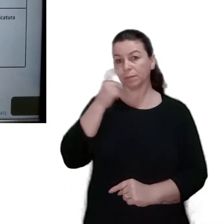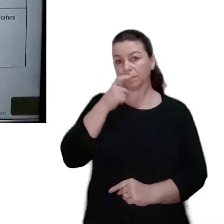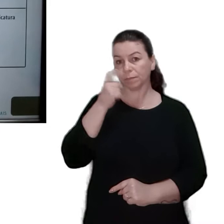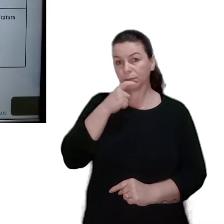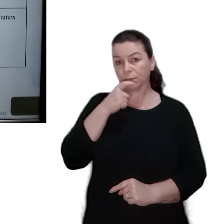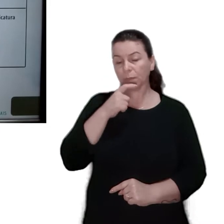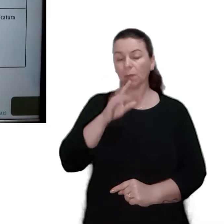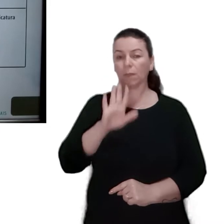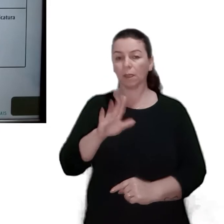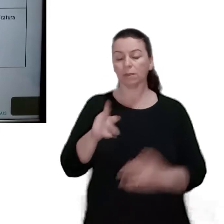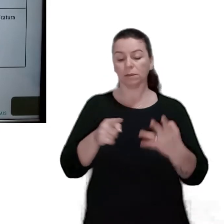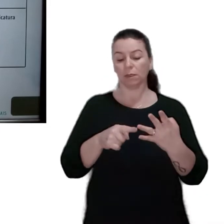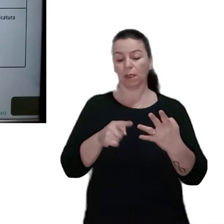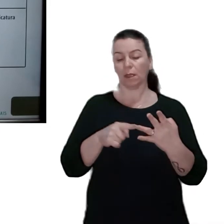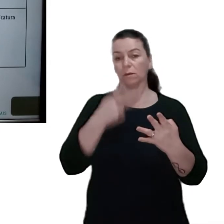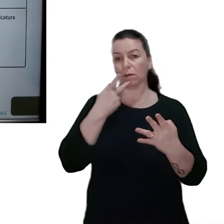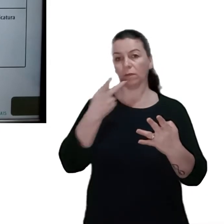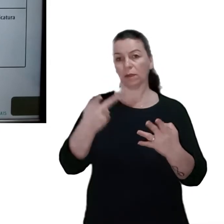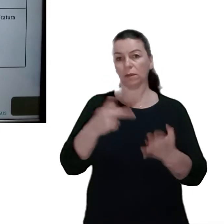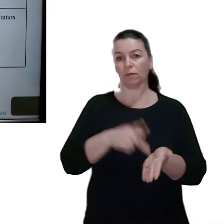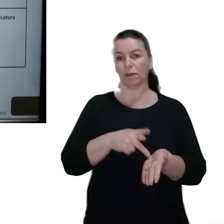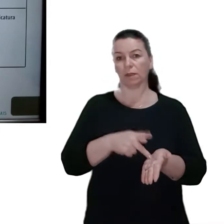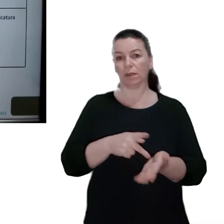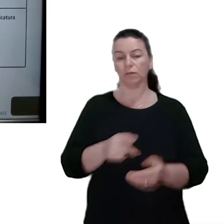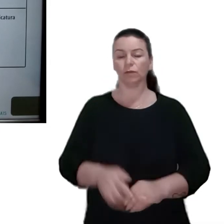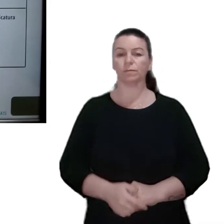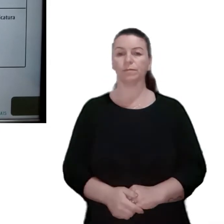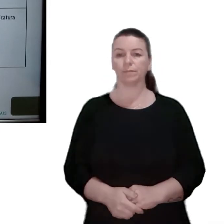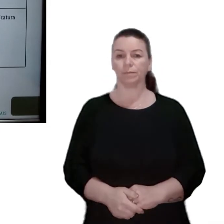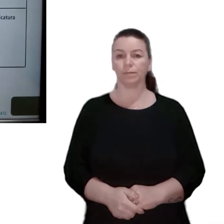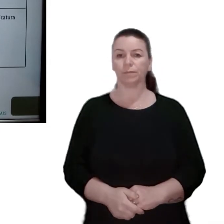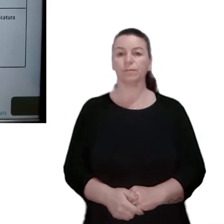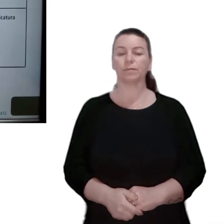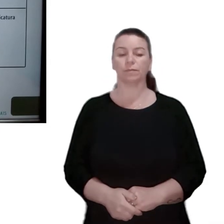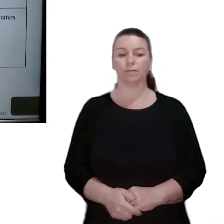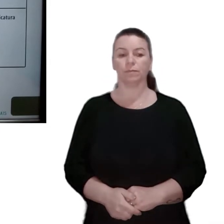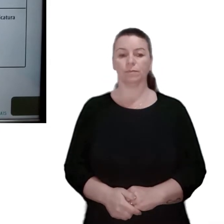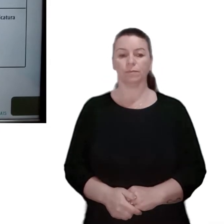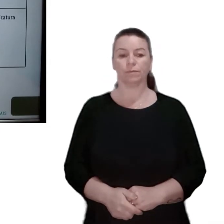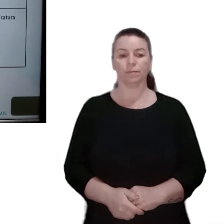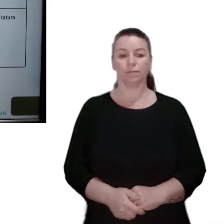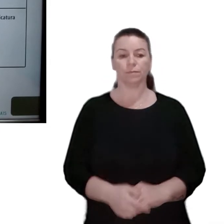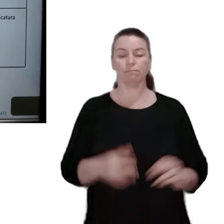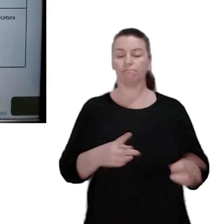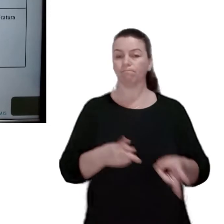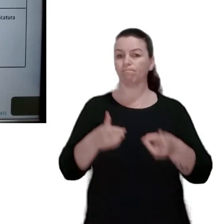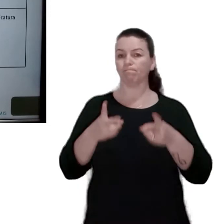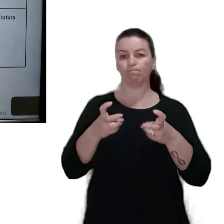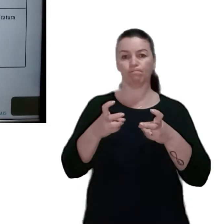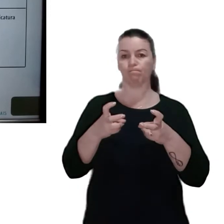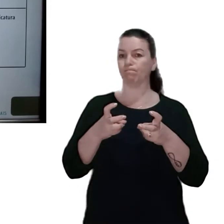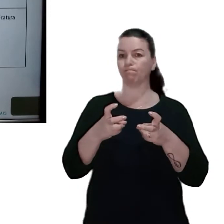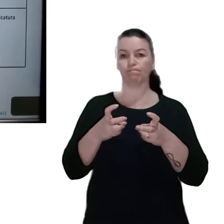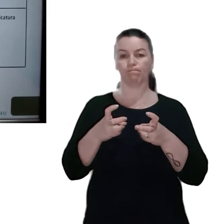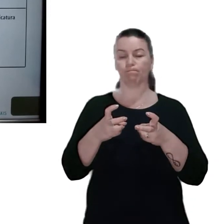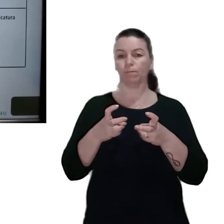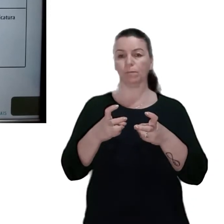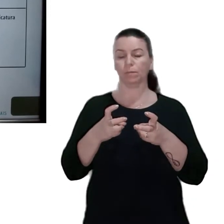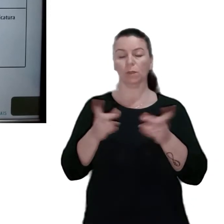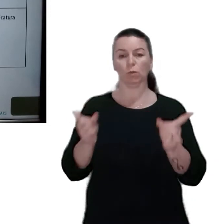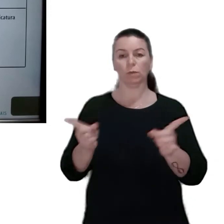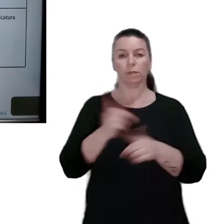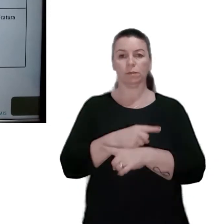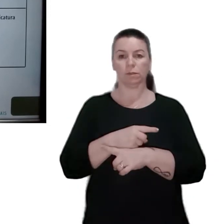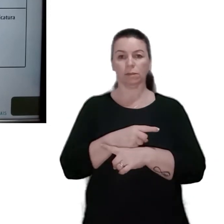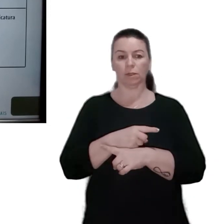mas Carlos está dizendo a verdade. Não observamos aqui nenhum tipo de